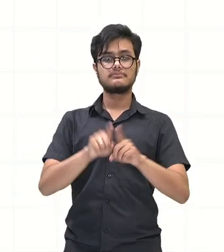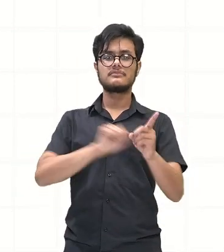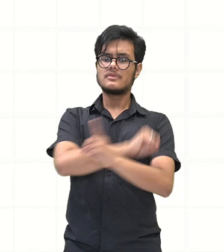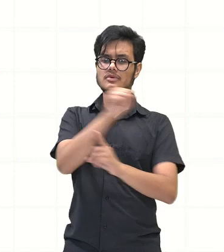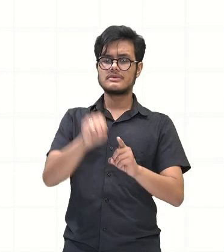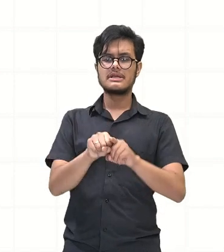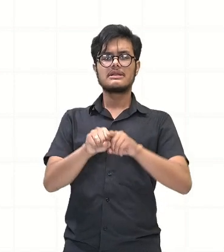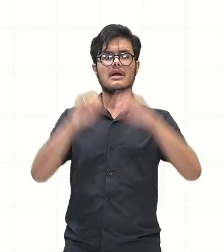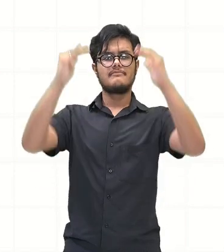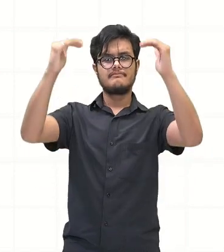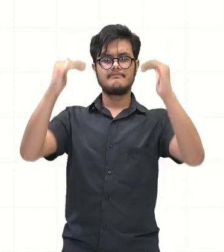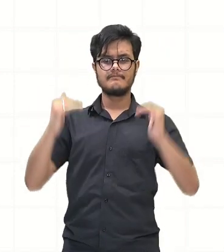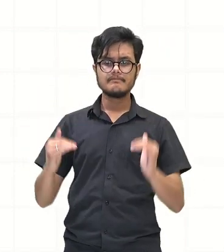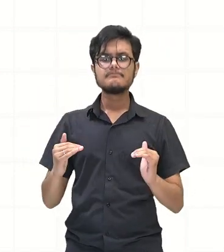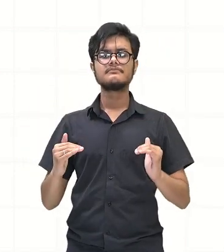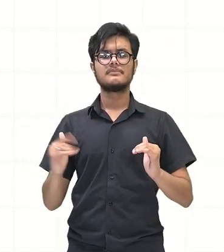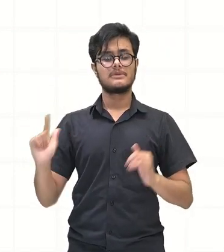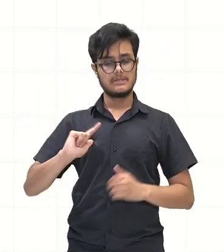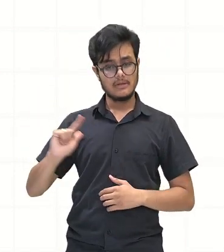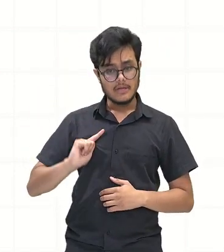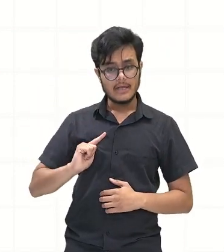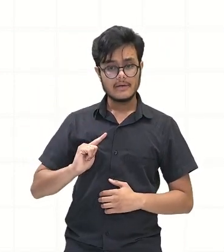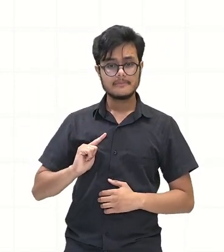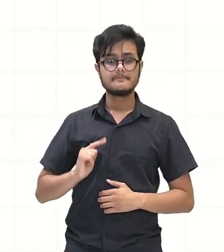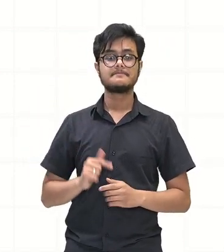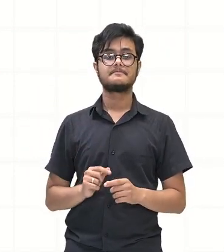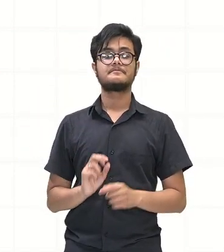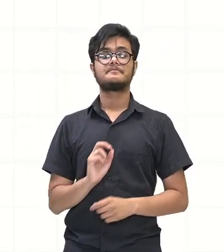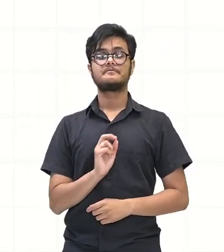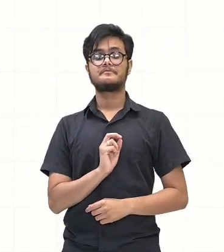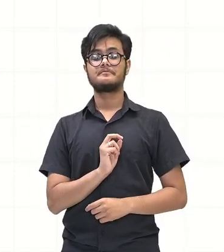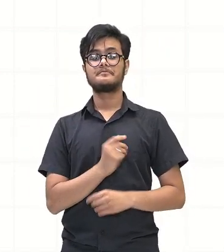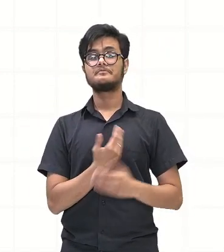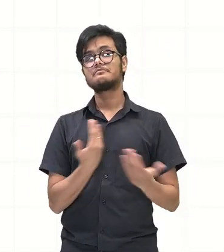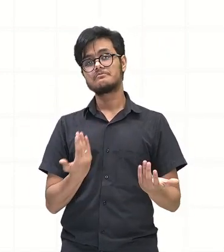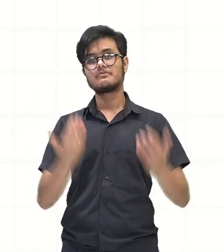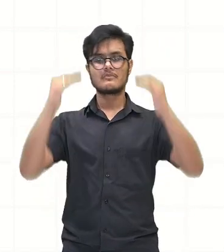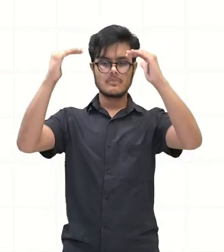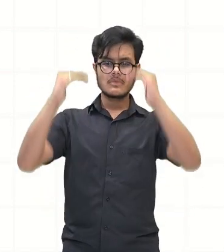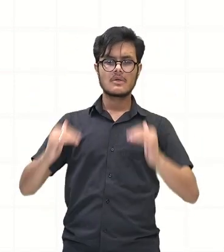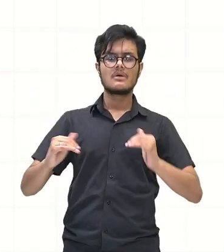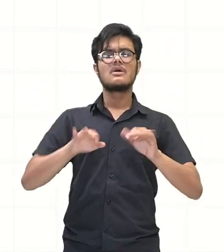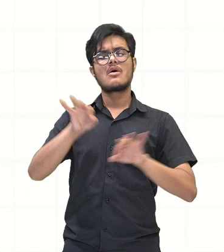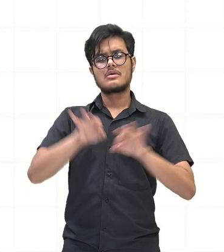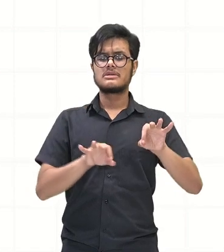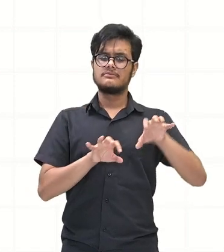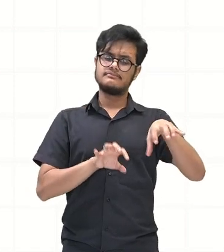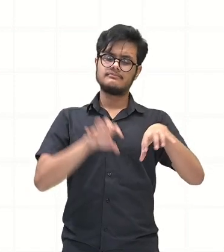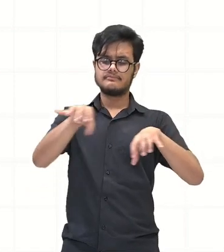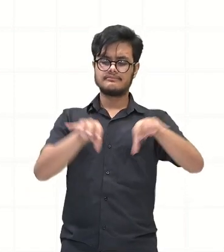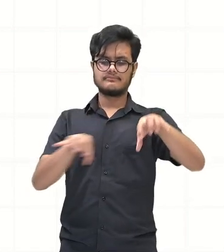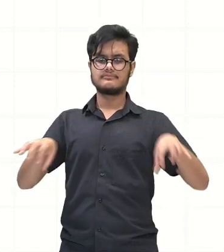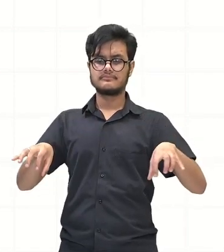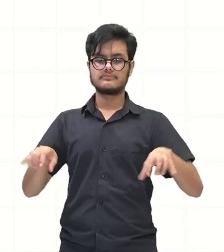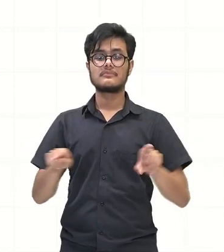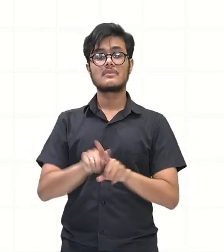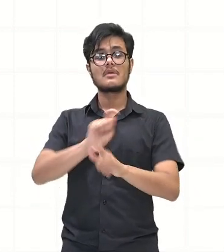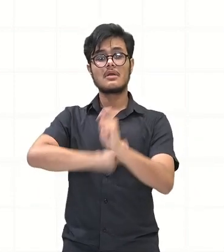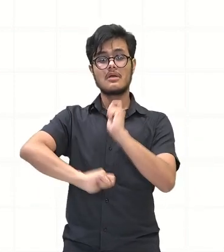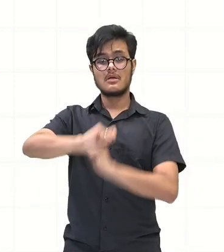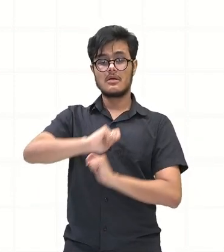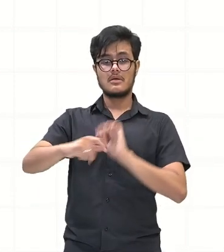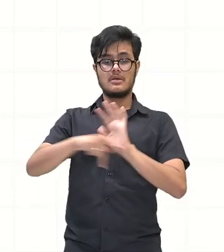sociedade ela vai ser hierarquizada, ou seja, vai estar ali bem dividida. A sua economia vai